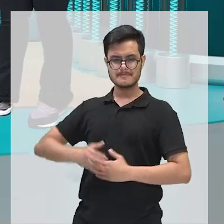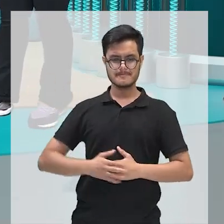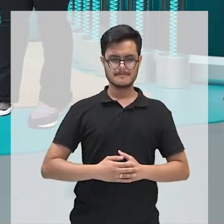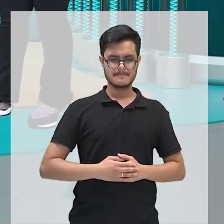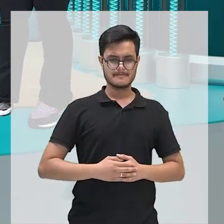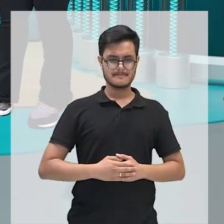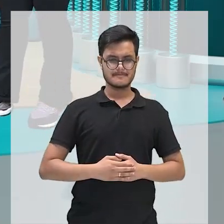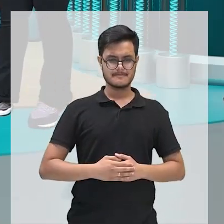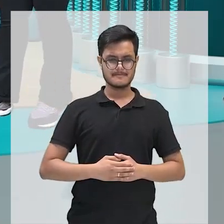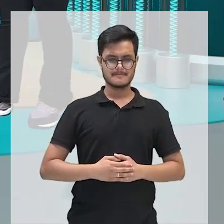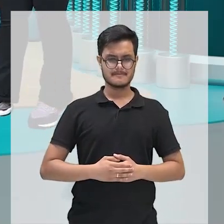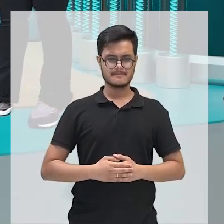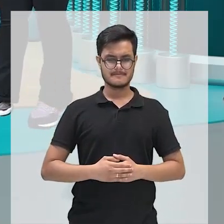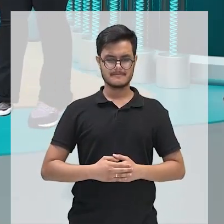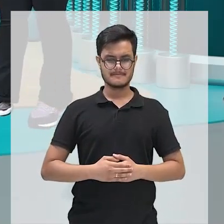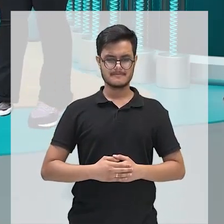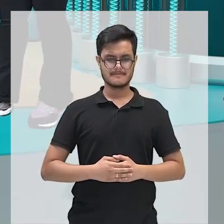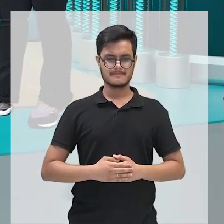assim, ó,